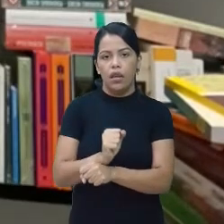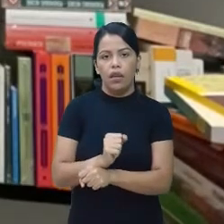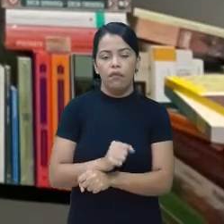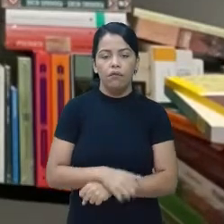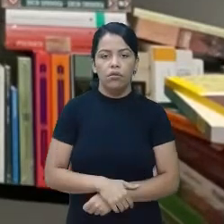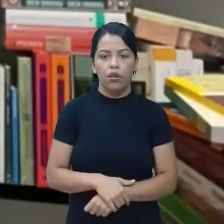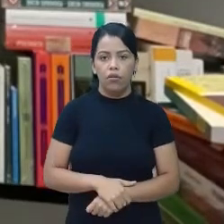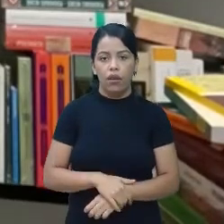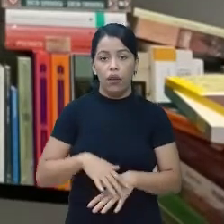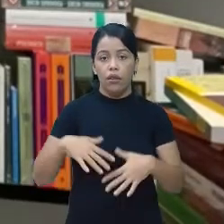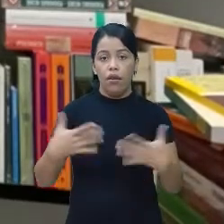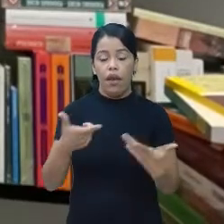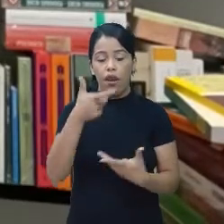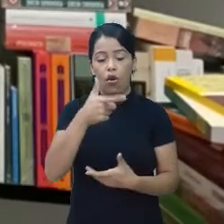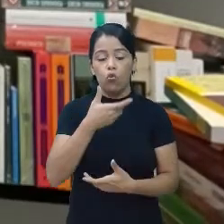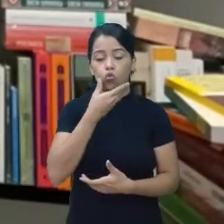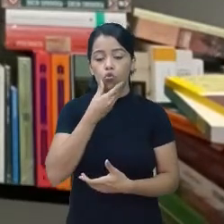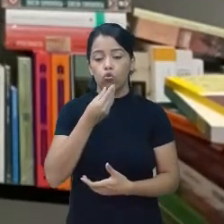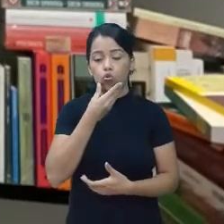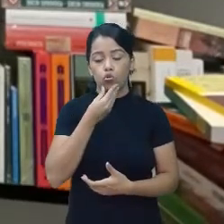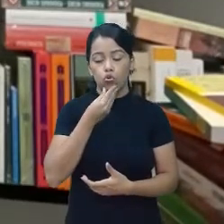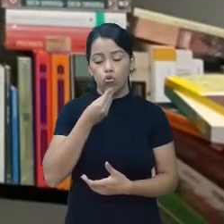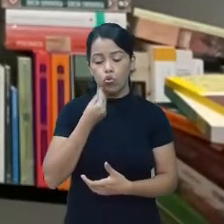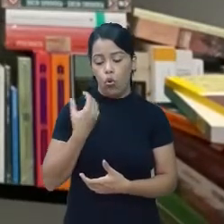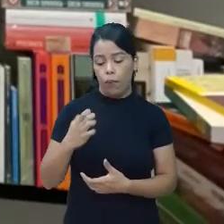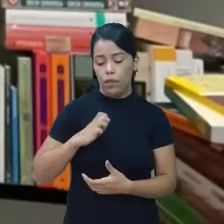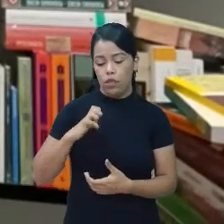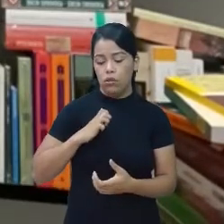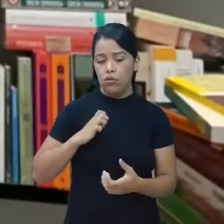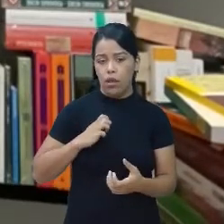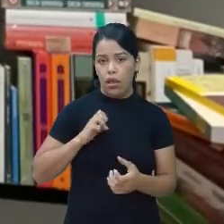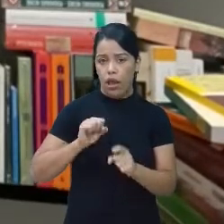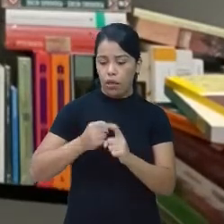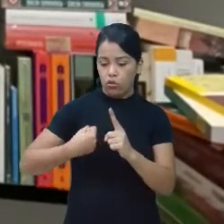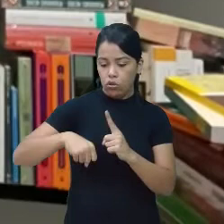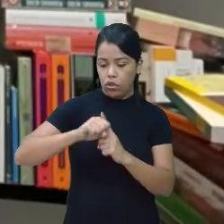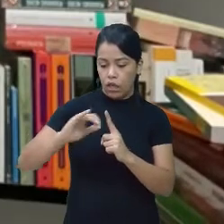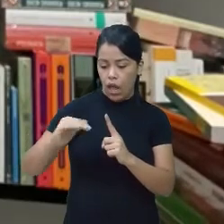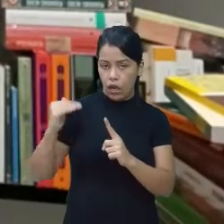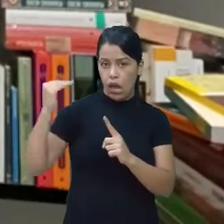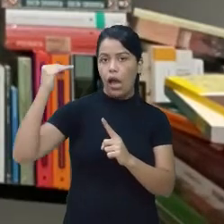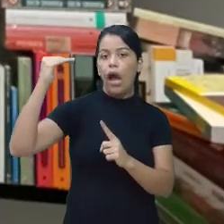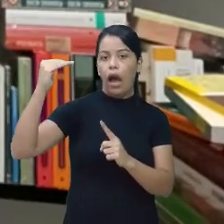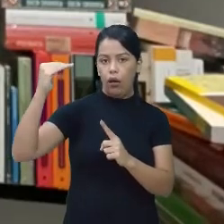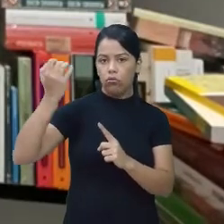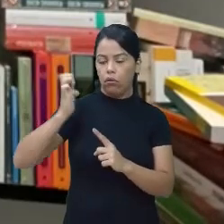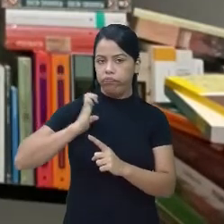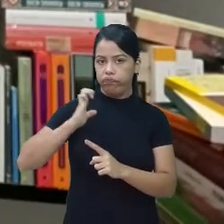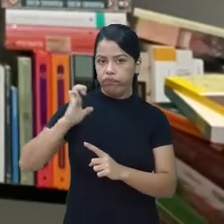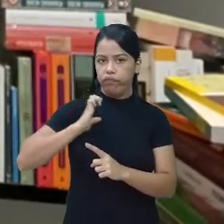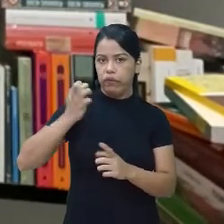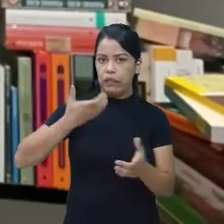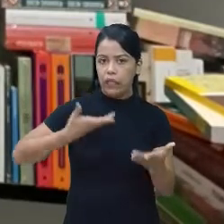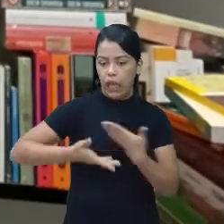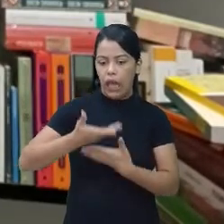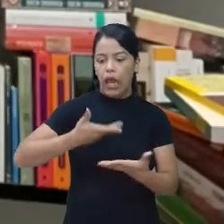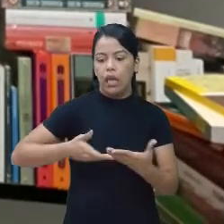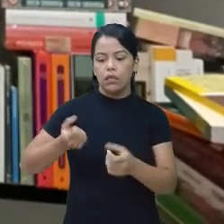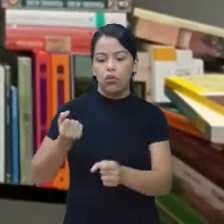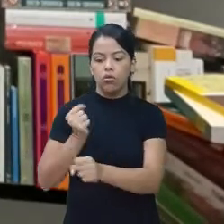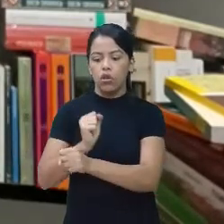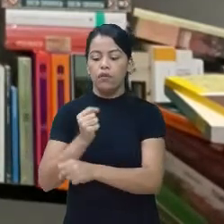homens ricos, né, era a elite de Pernambuco que estava envolvida nesse negócio. Então, os políticos,